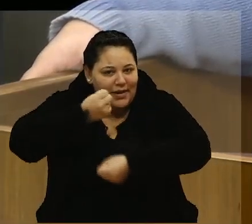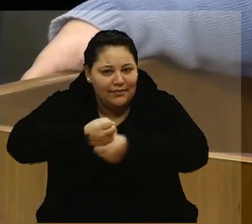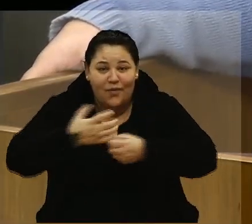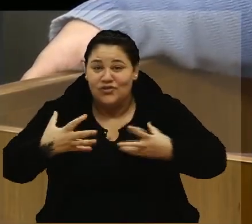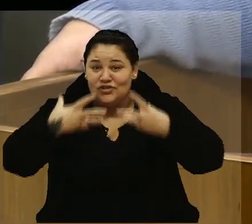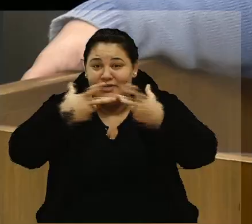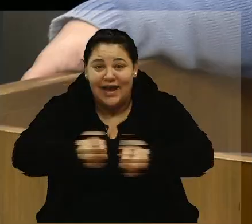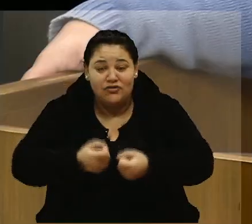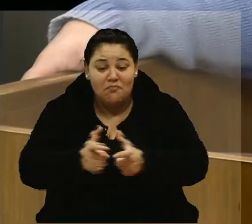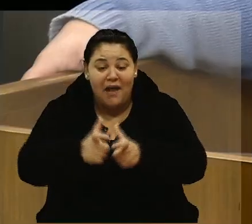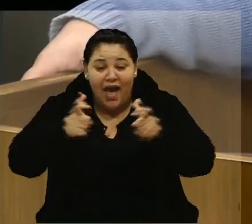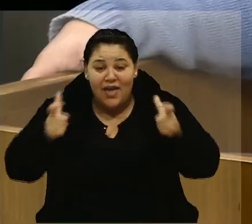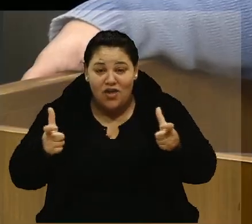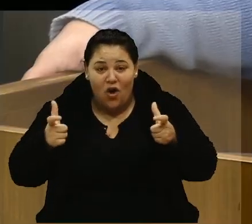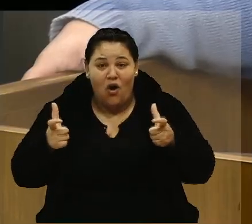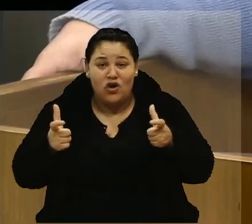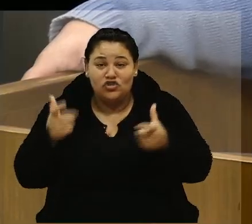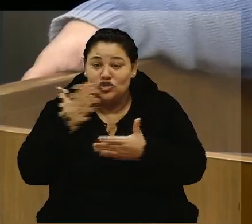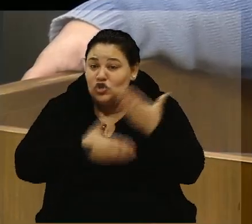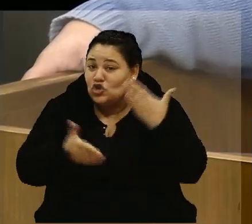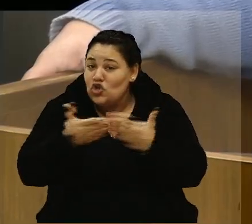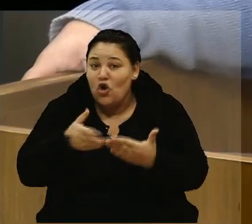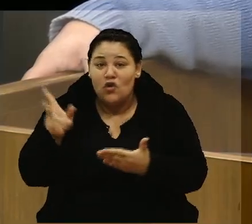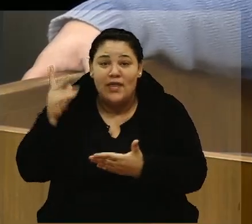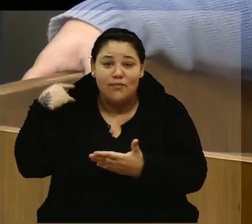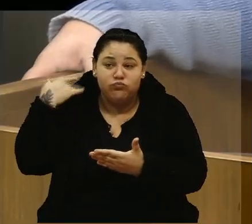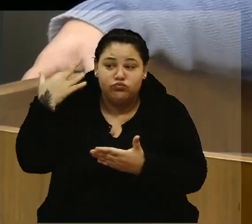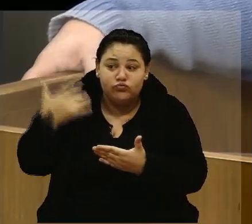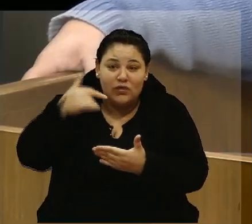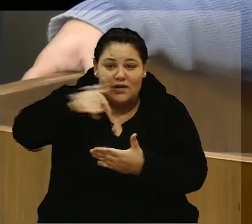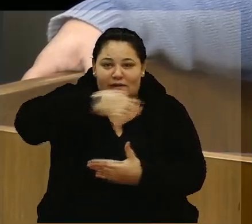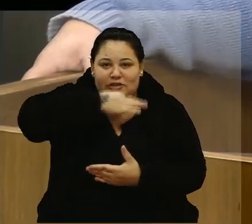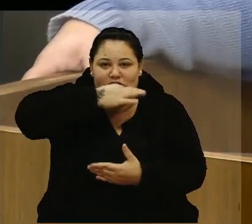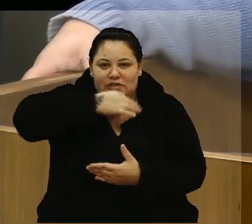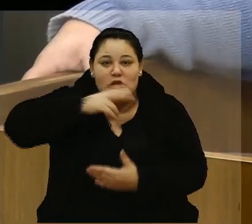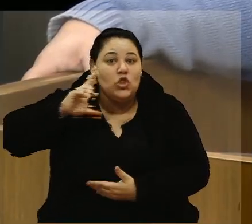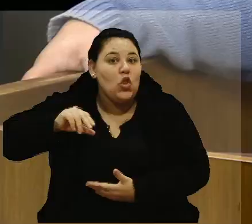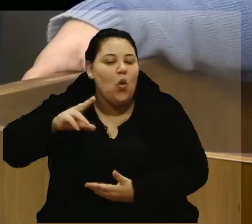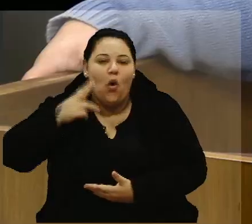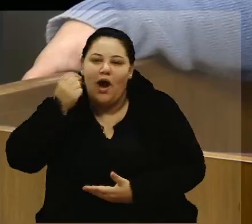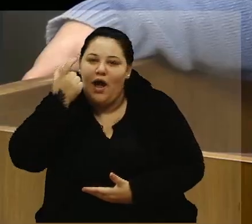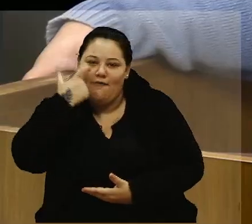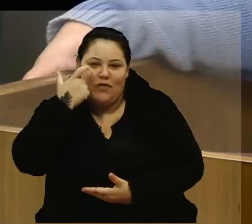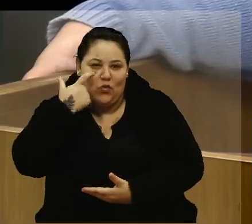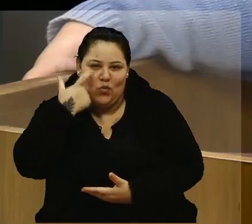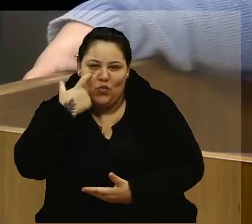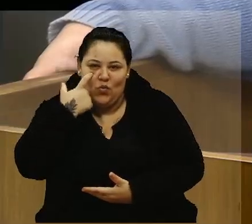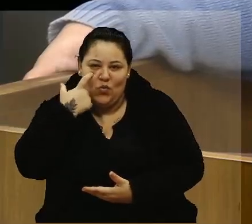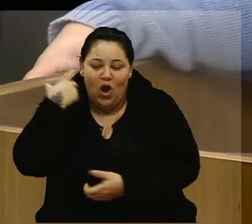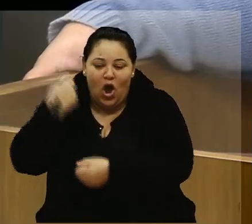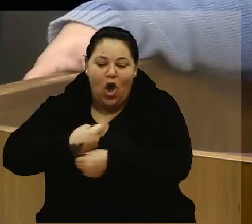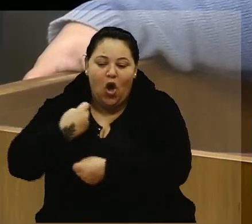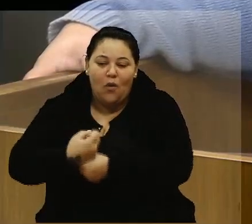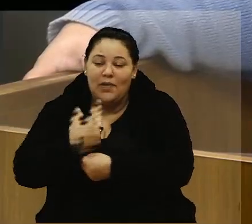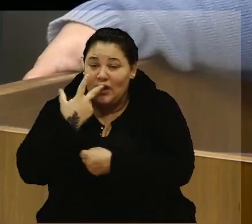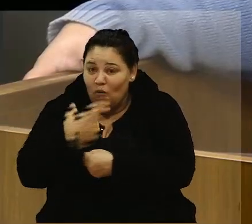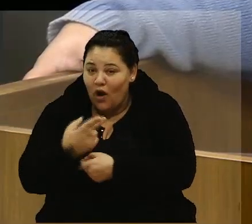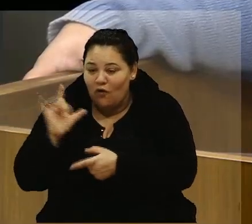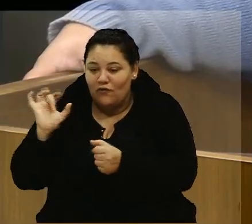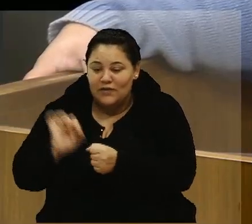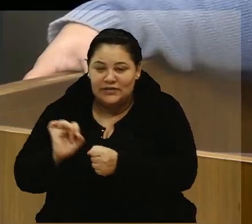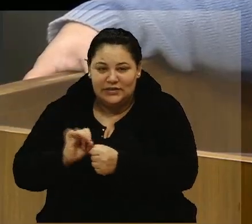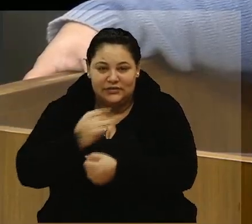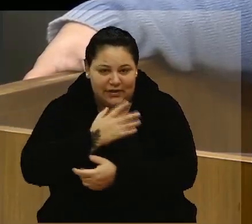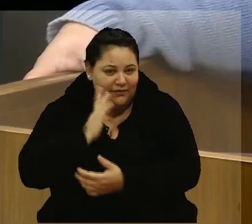de infraestrutura, de saneamento de Caxias do Sul. Nunca se viu tantas obras num único pacote sendo lançado, vereadora